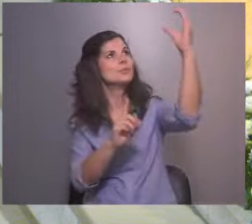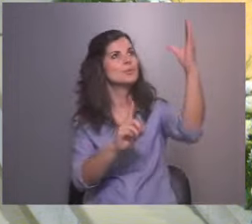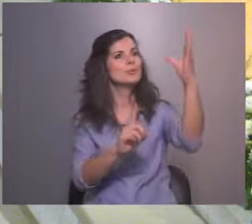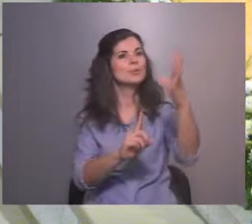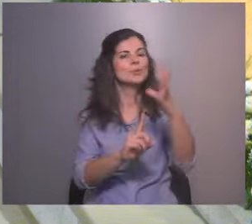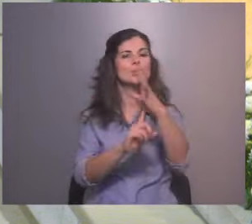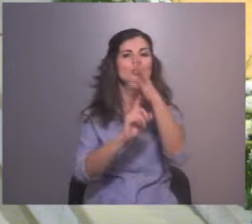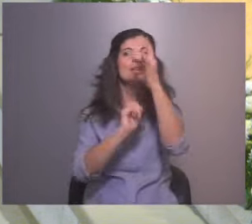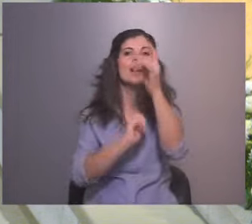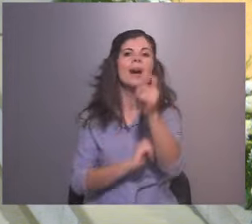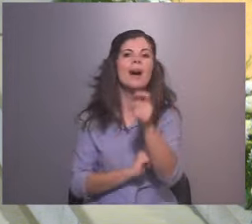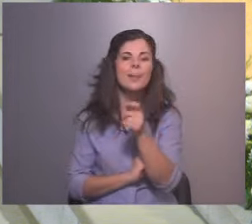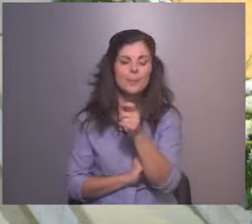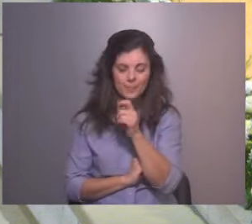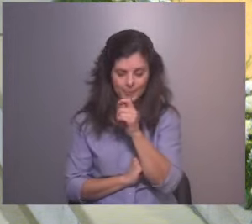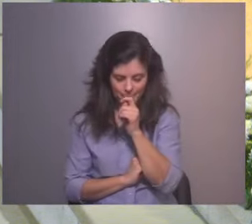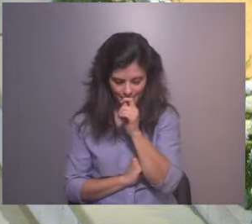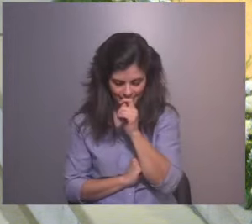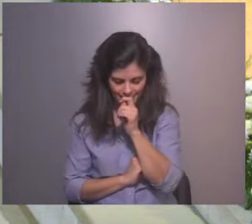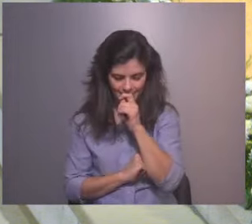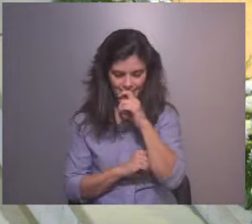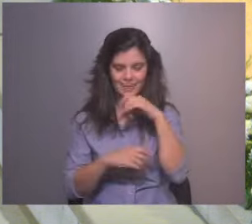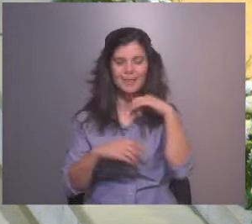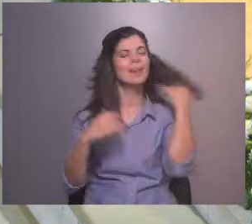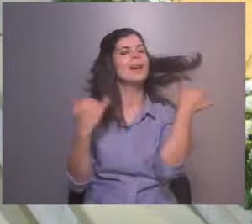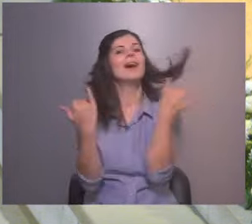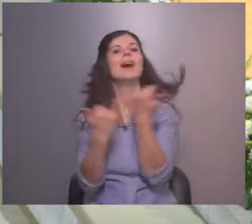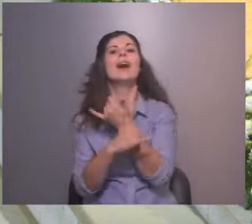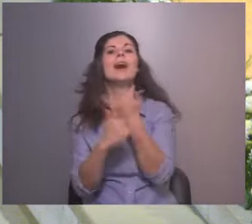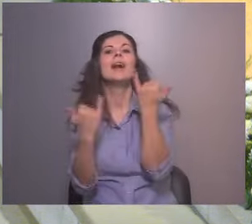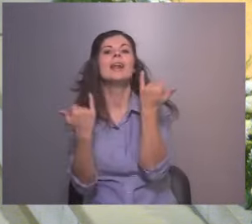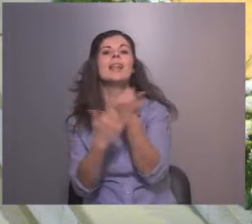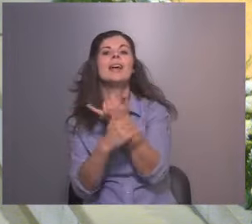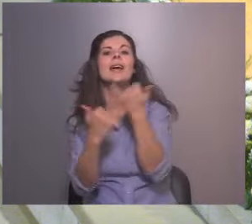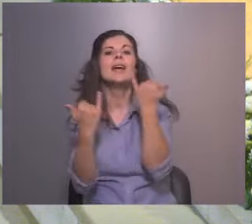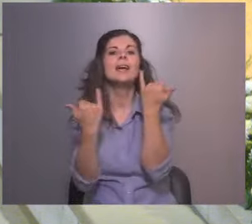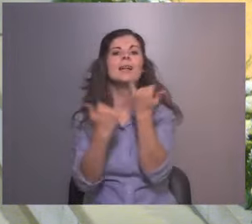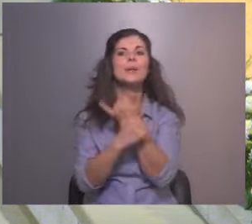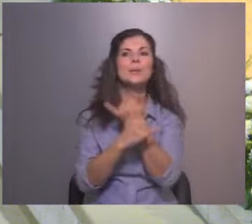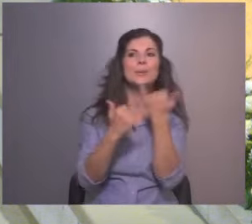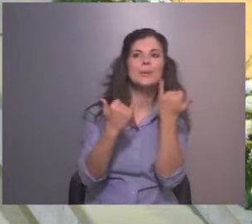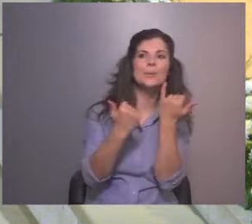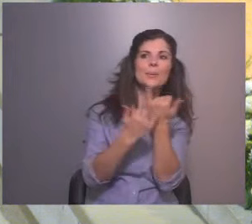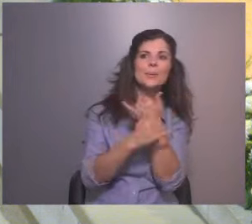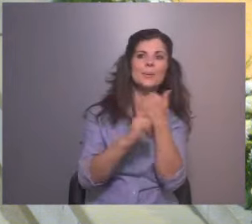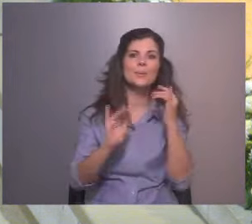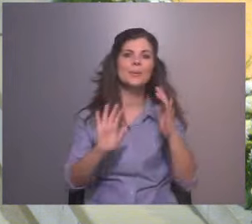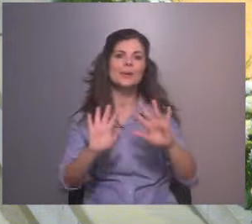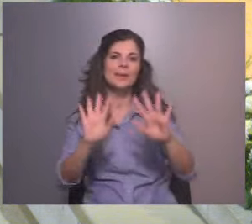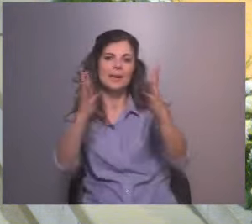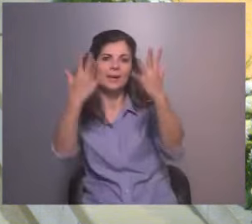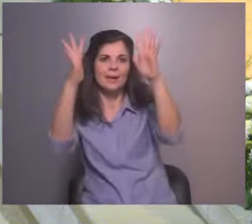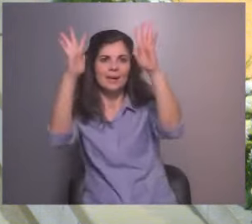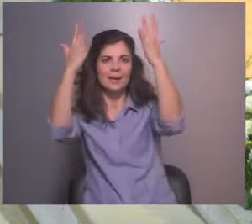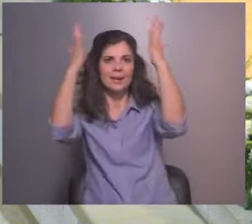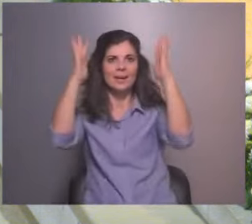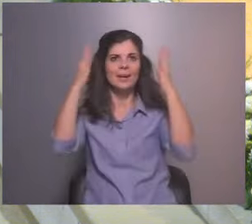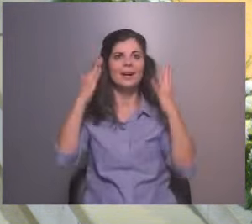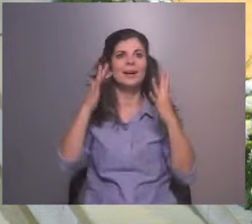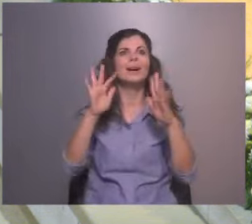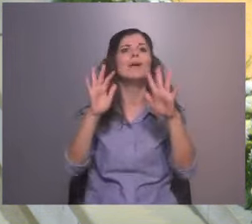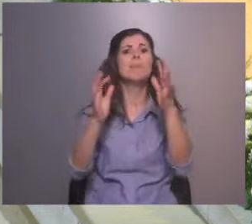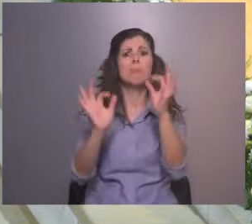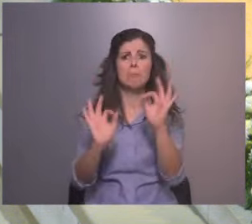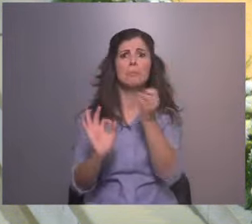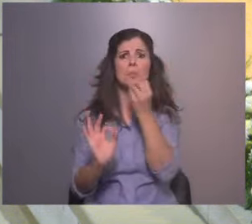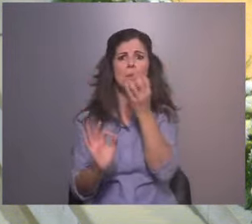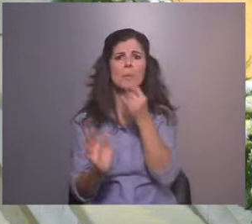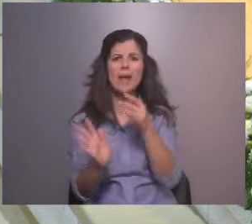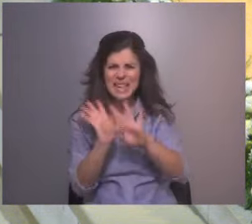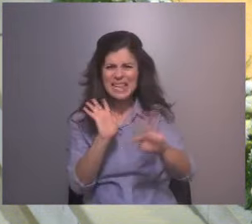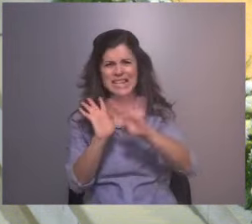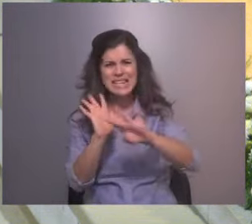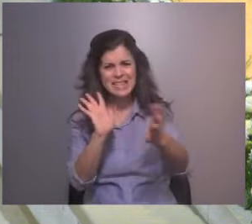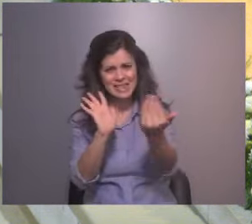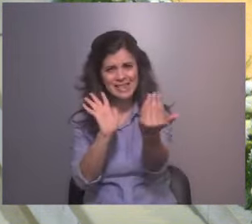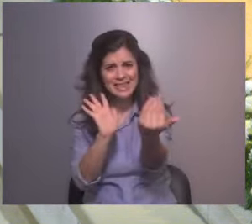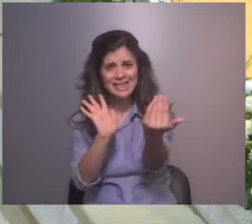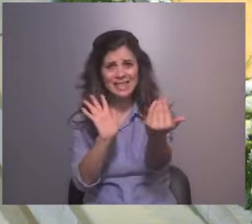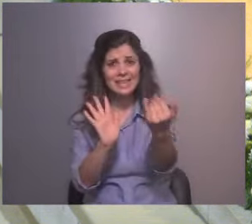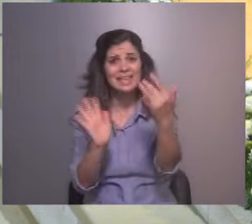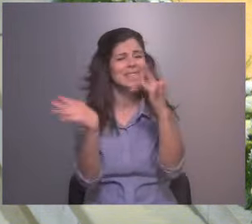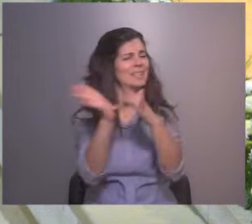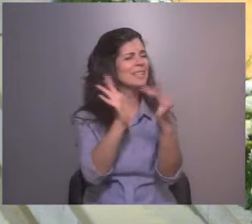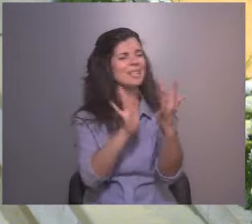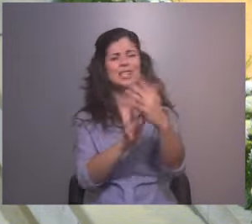a chama da fé em suas mãos. E depois dizemos todos, Lumen Christi, Amen,